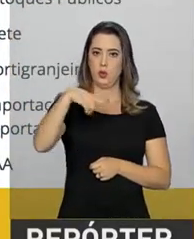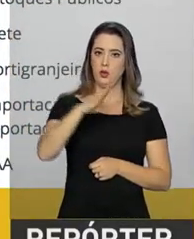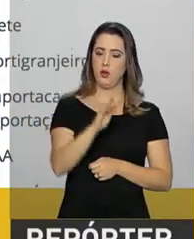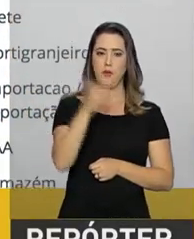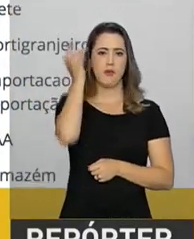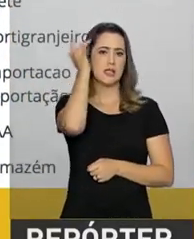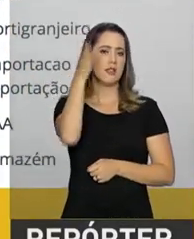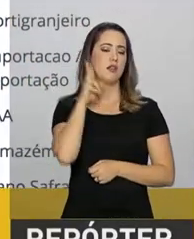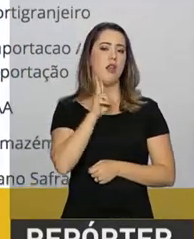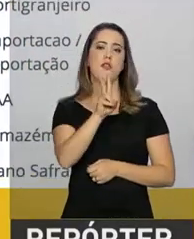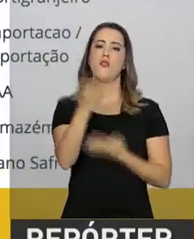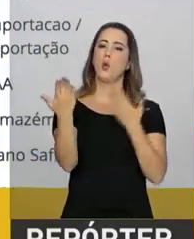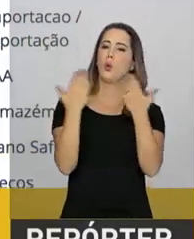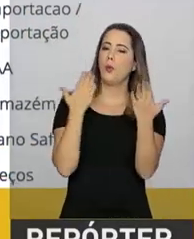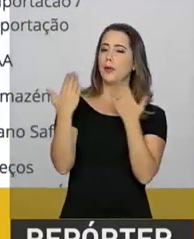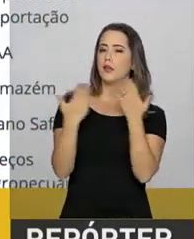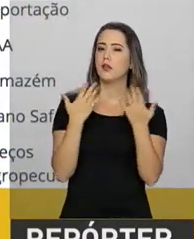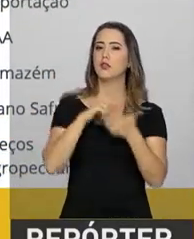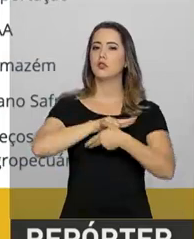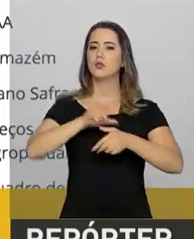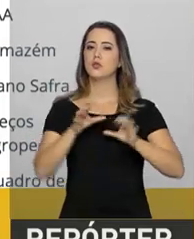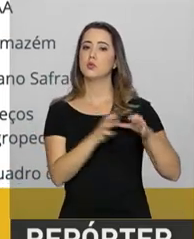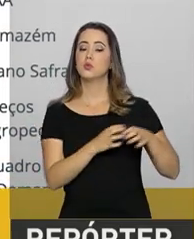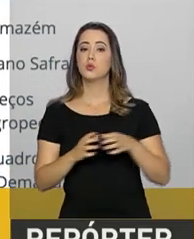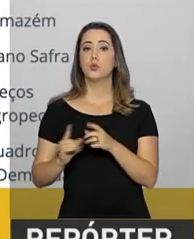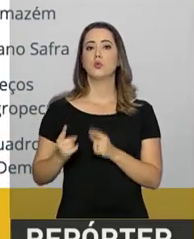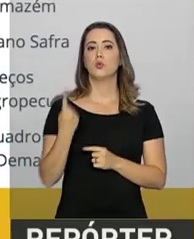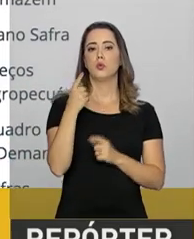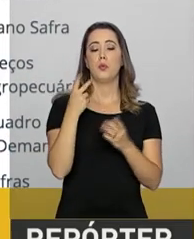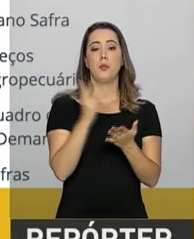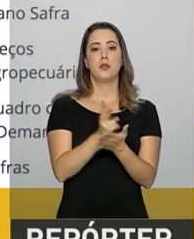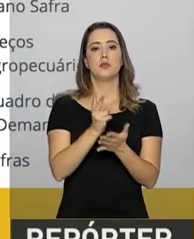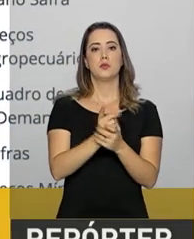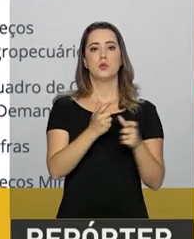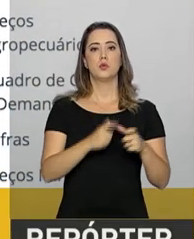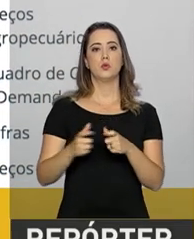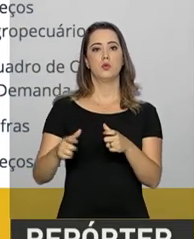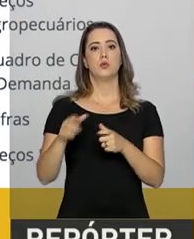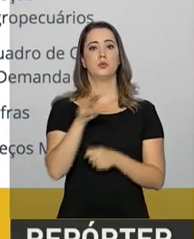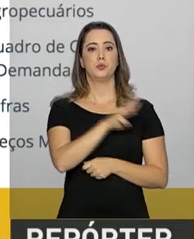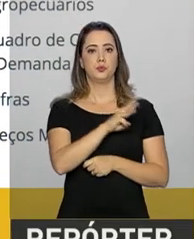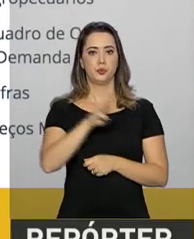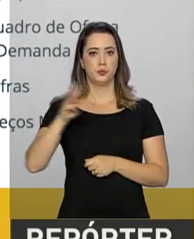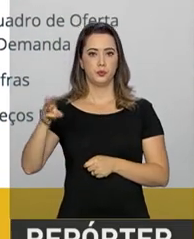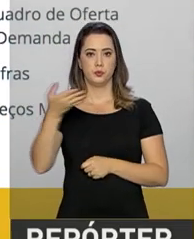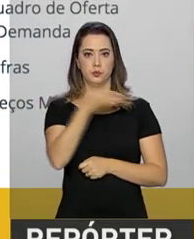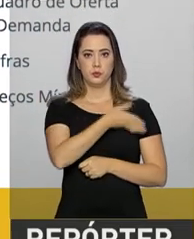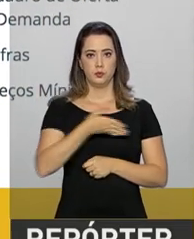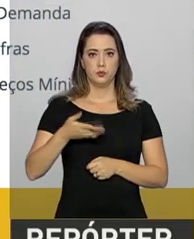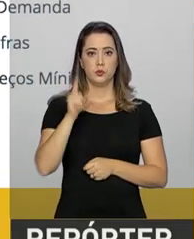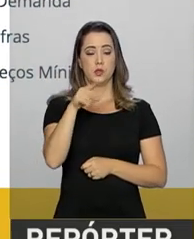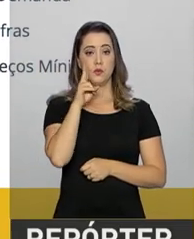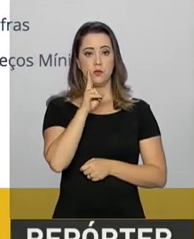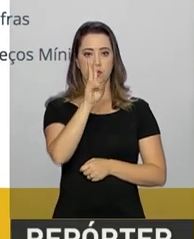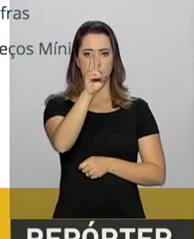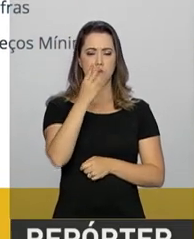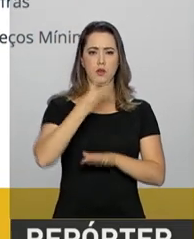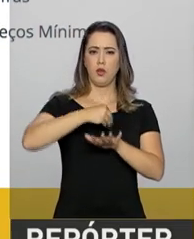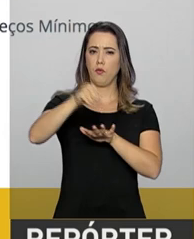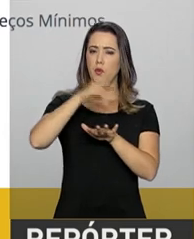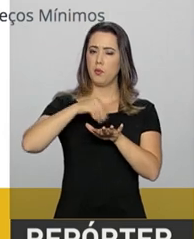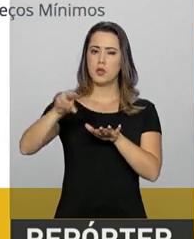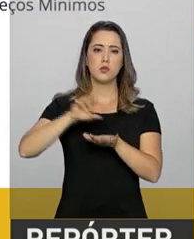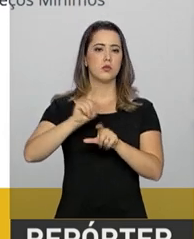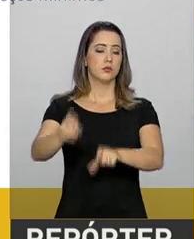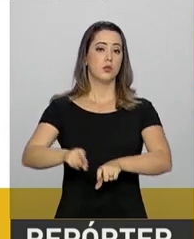facilitar a análise de vários setores em um só lugar na internet com o observatório agrícola é possível ter informações